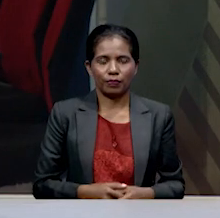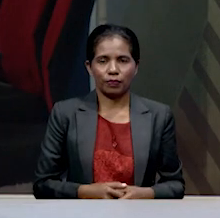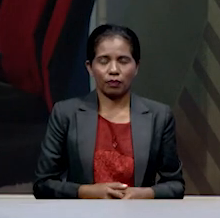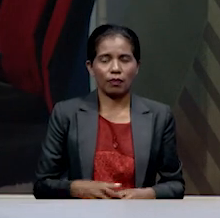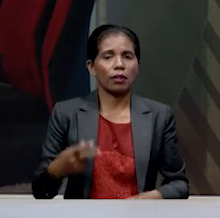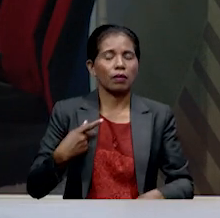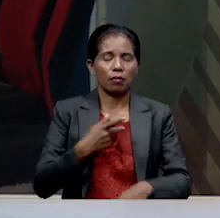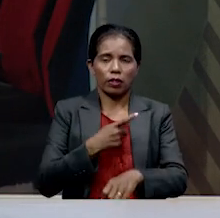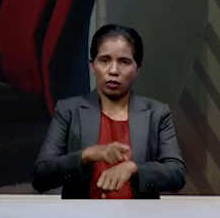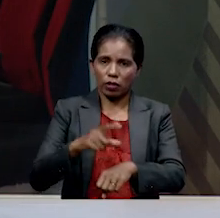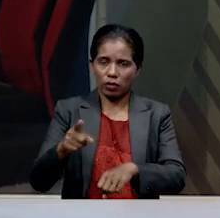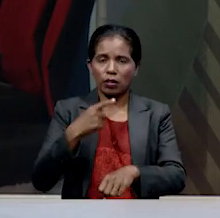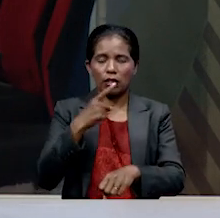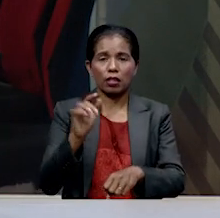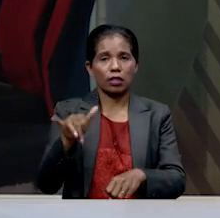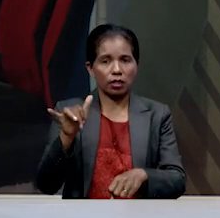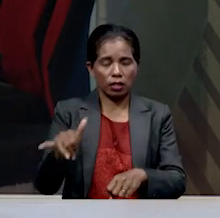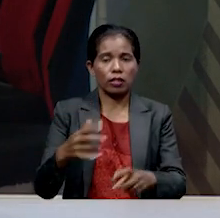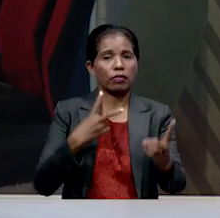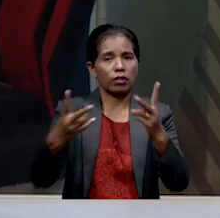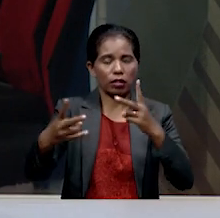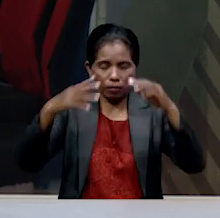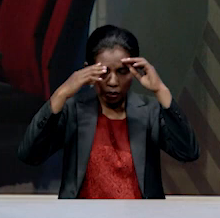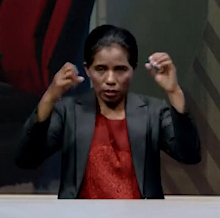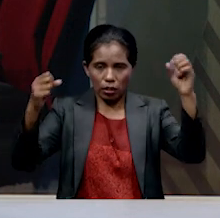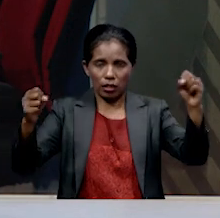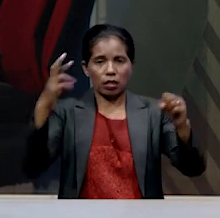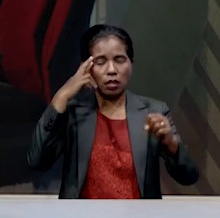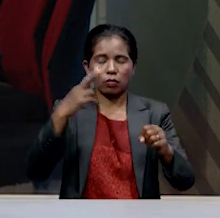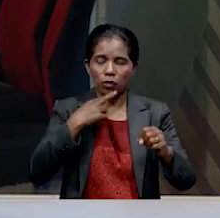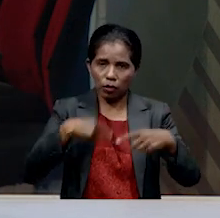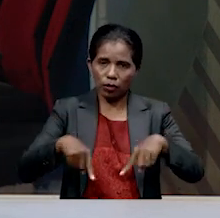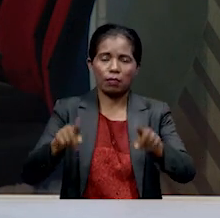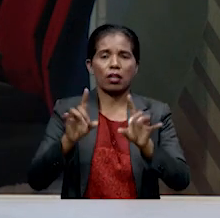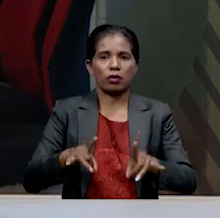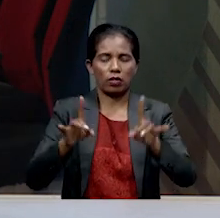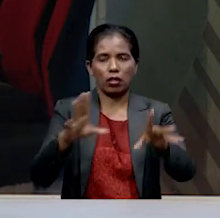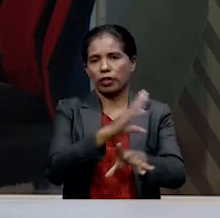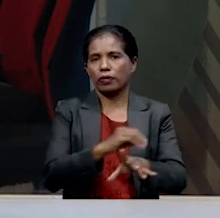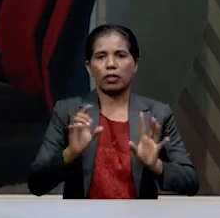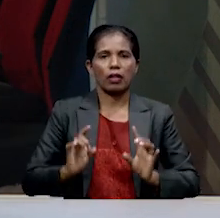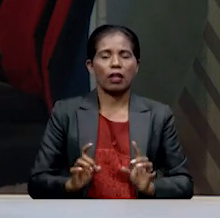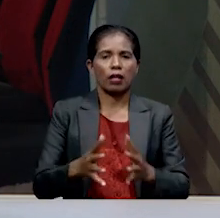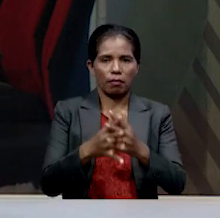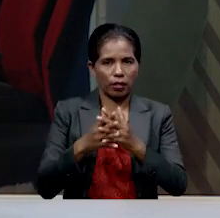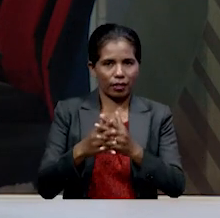Parlamentul Național autoriză viază în președinte Republică Zoe Ramos Horta, ba Australia, no, Nova York.